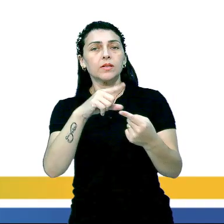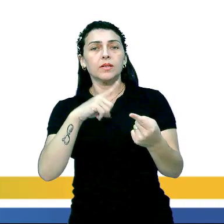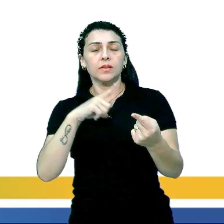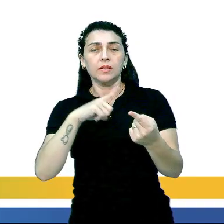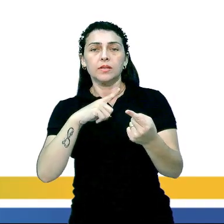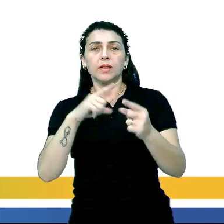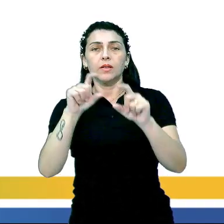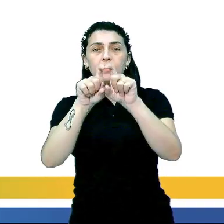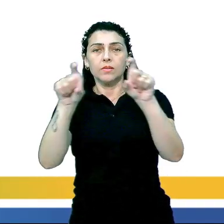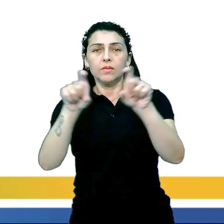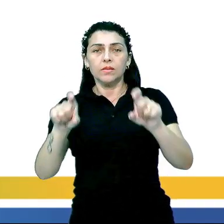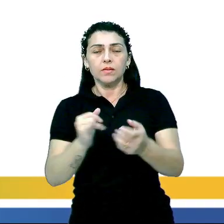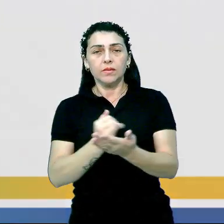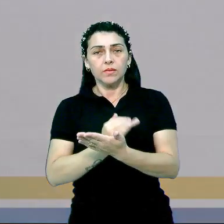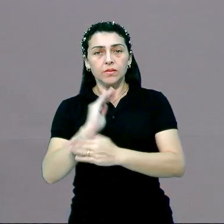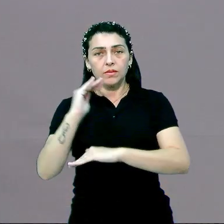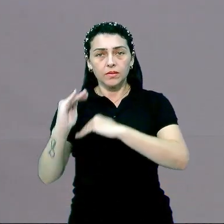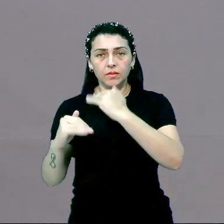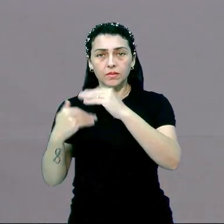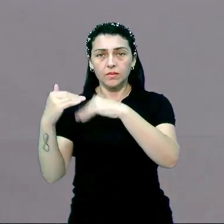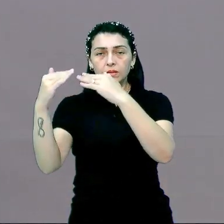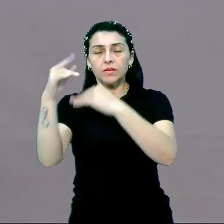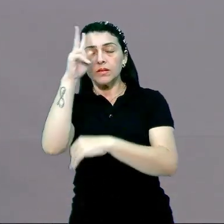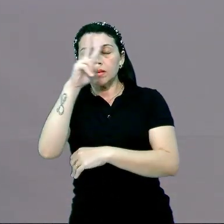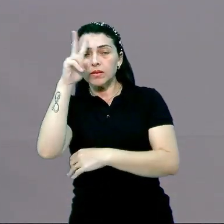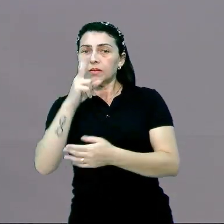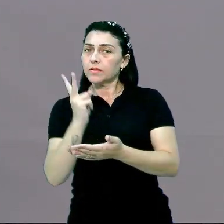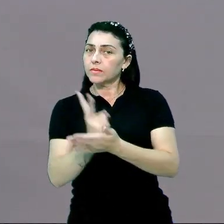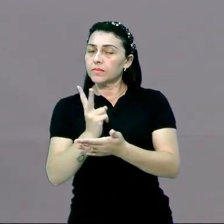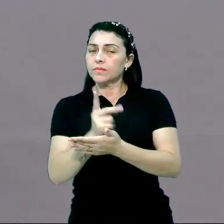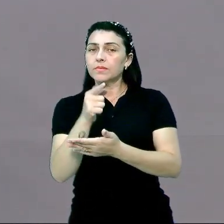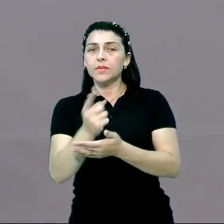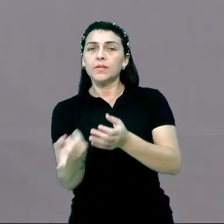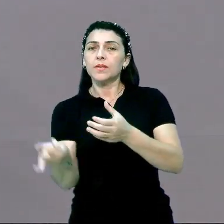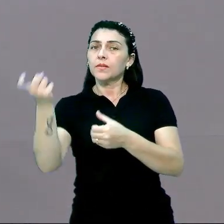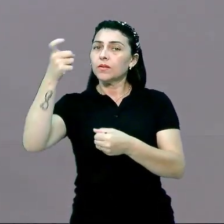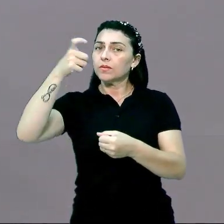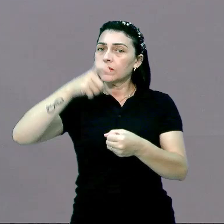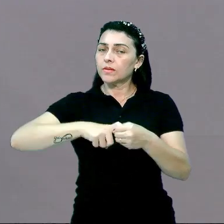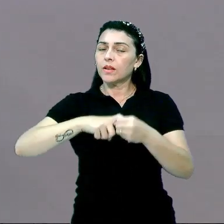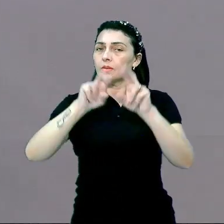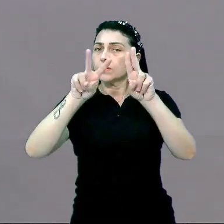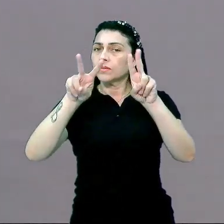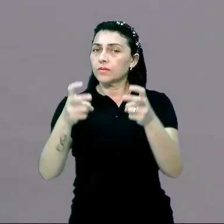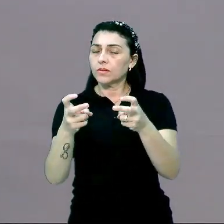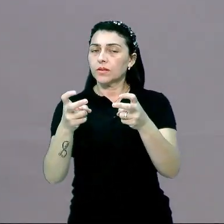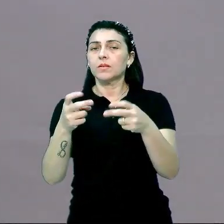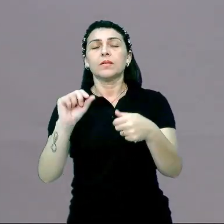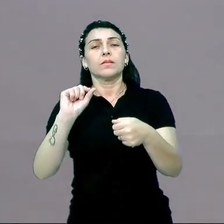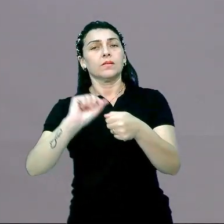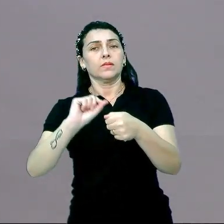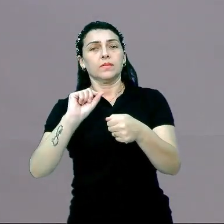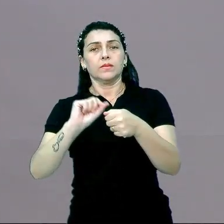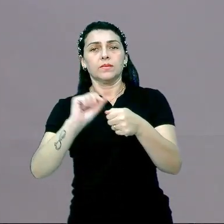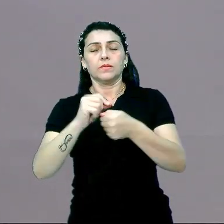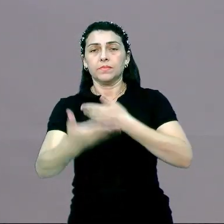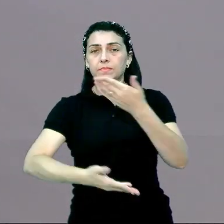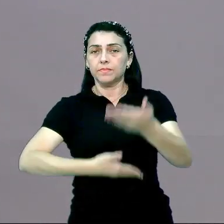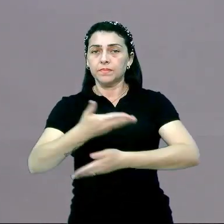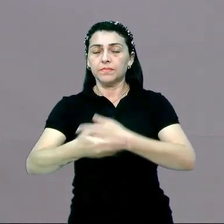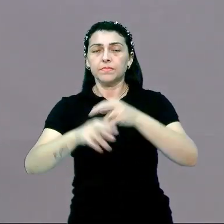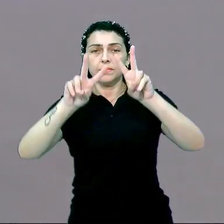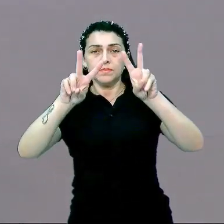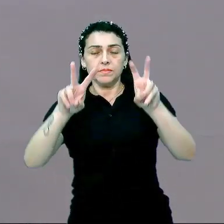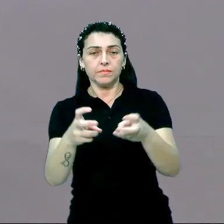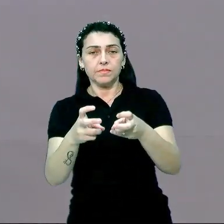estabeleceu nos parágrafos de desenvolvimento. Lembrando sempre que você vai retomar o tema e fazer uma relação desse